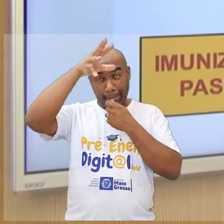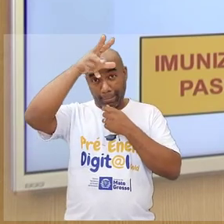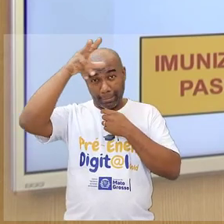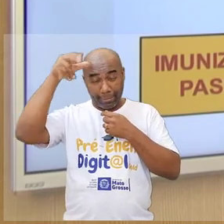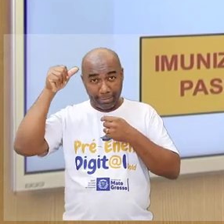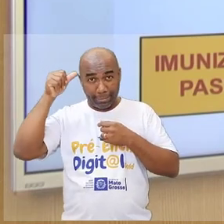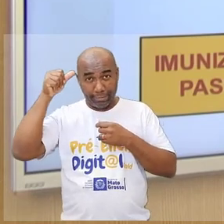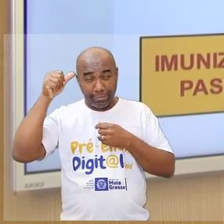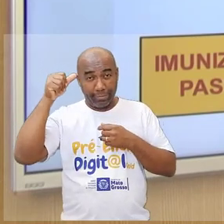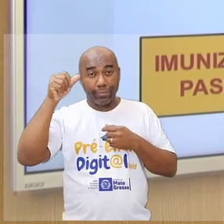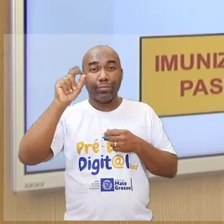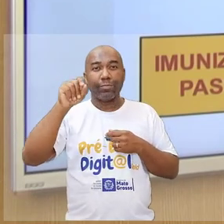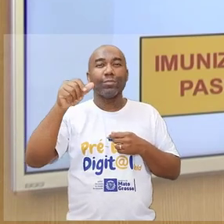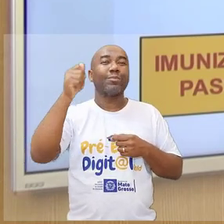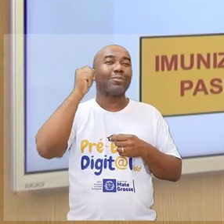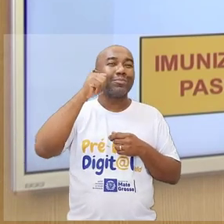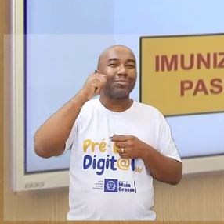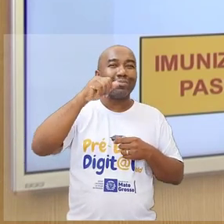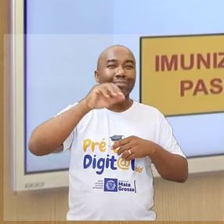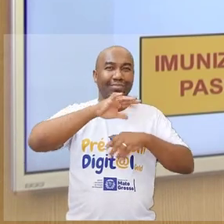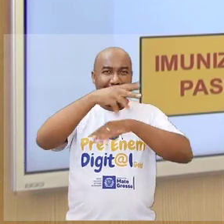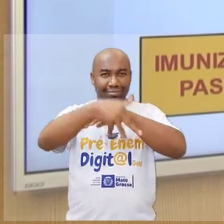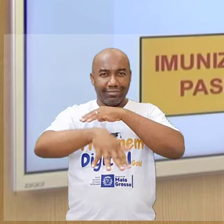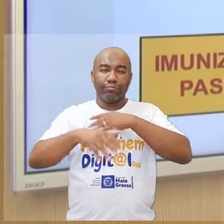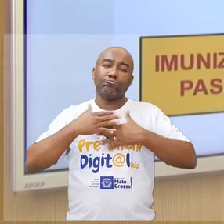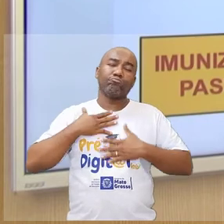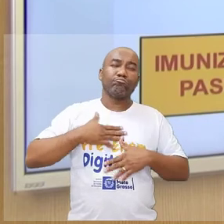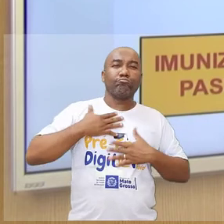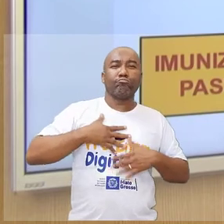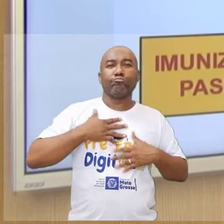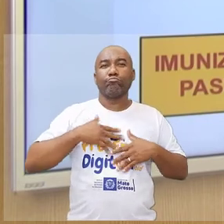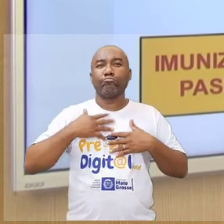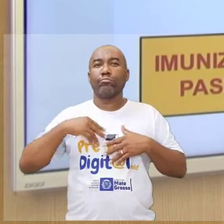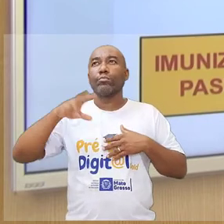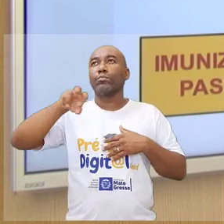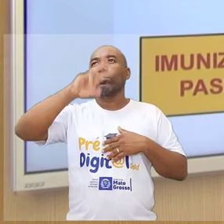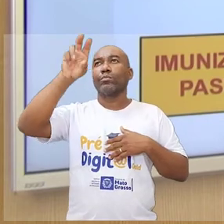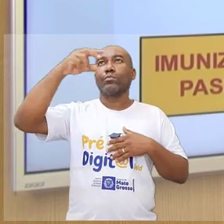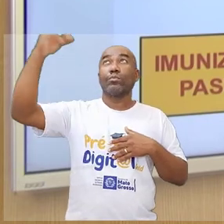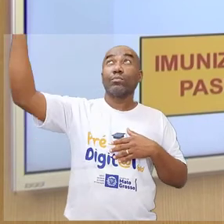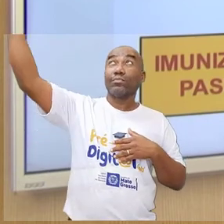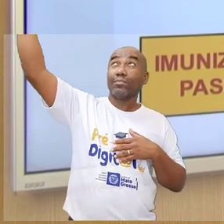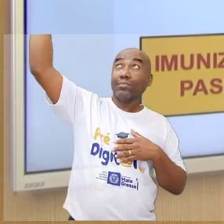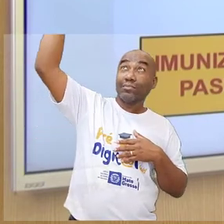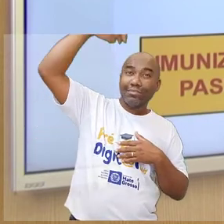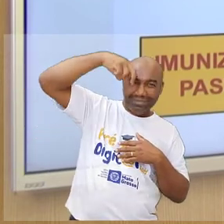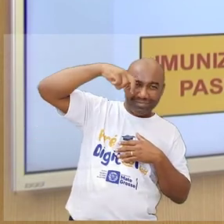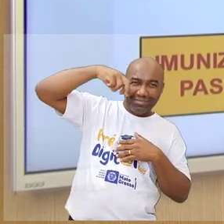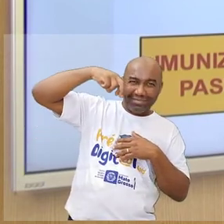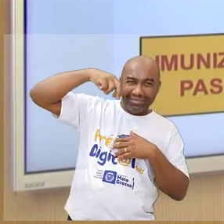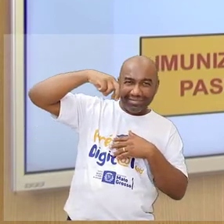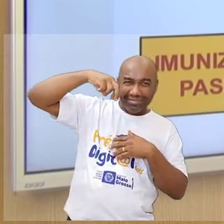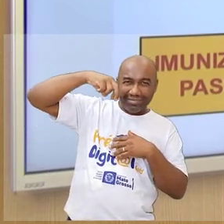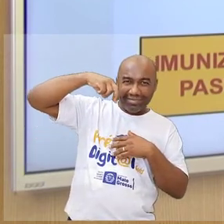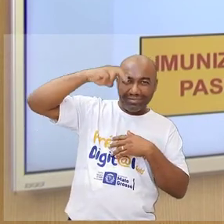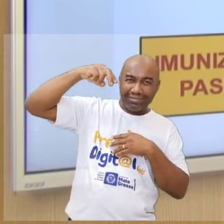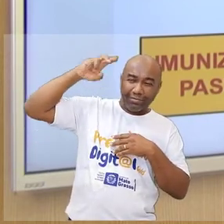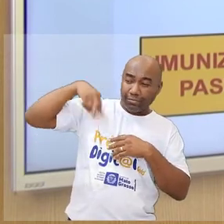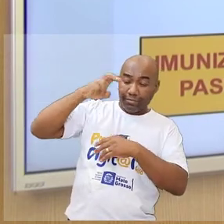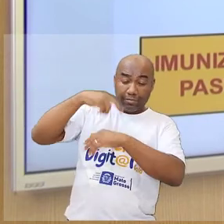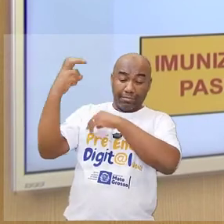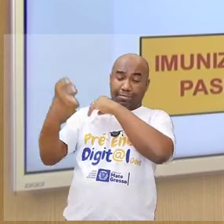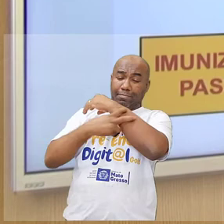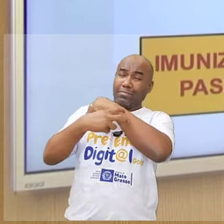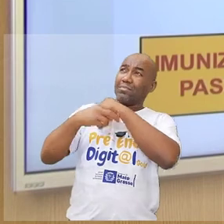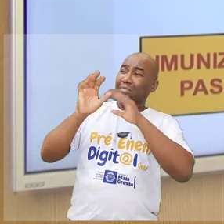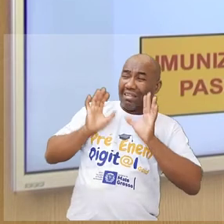serpente, tá? Eu prefiro chamar de serpente. Caiu uma serpente sobre ela e acabou picando. Era uma serpente